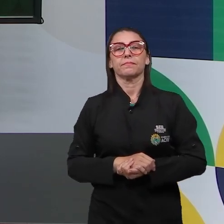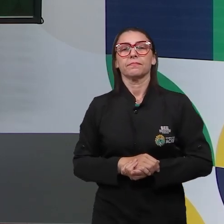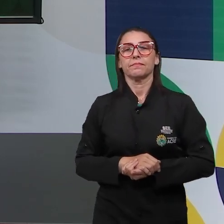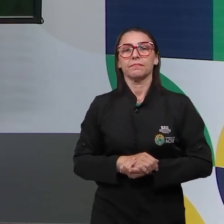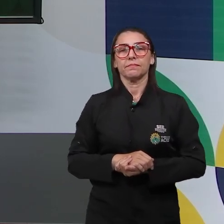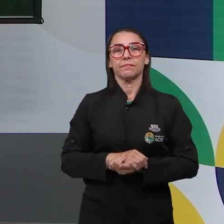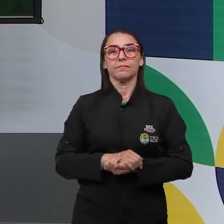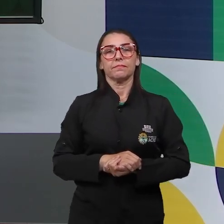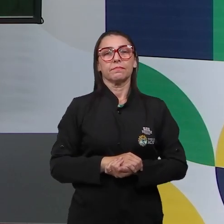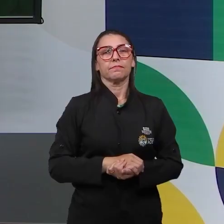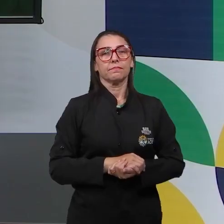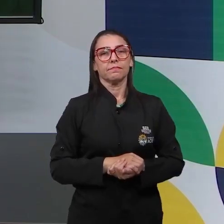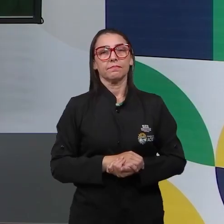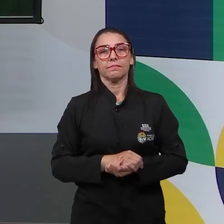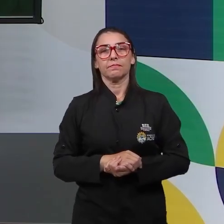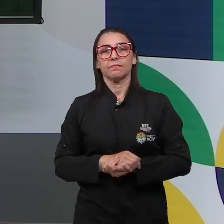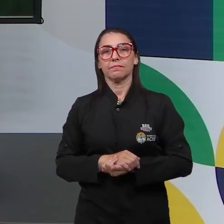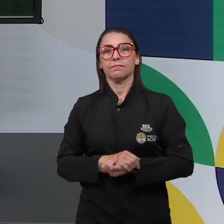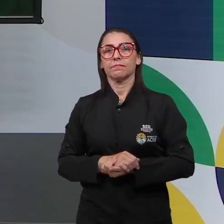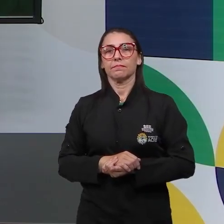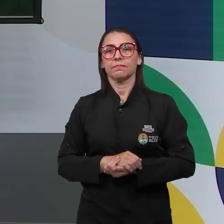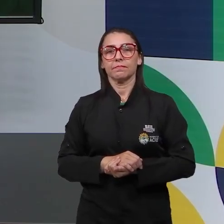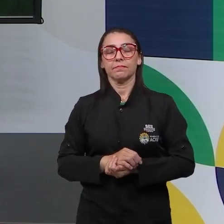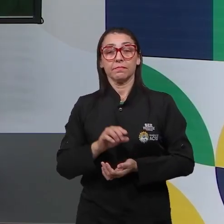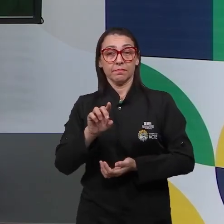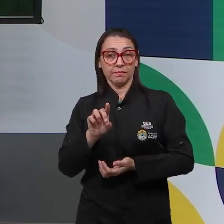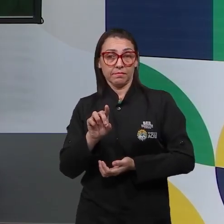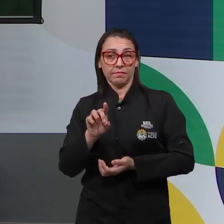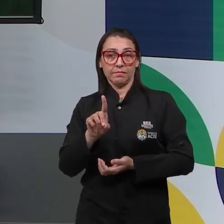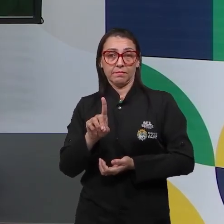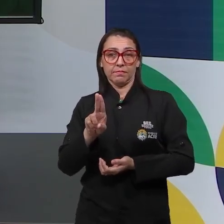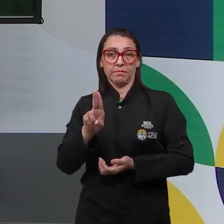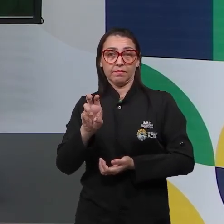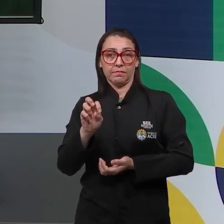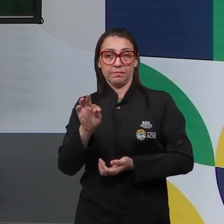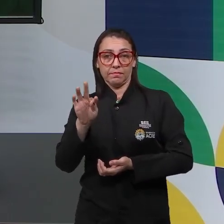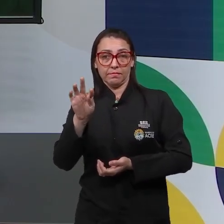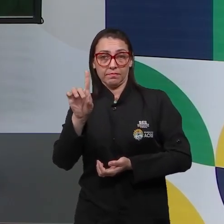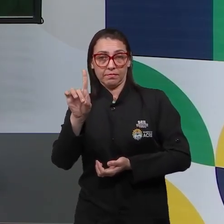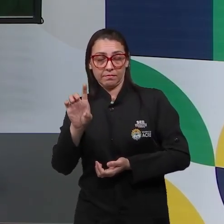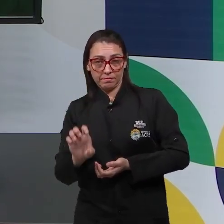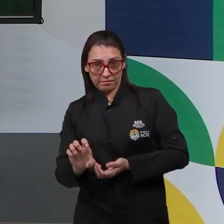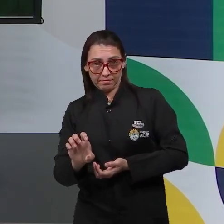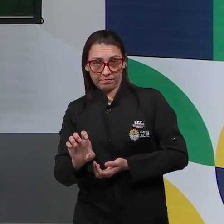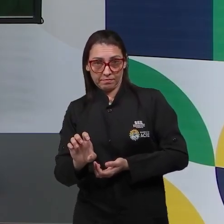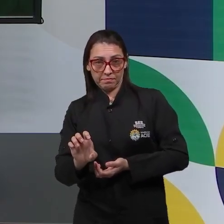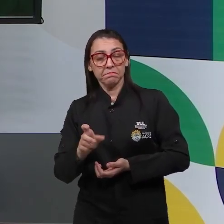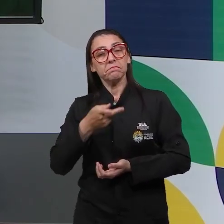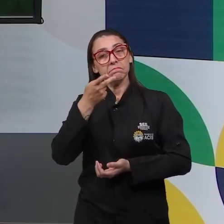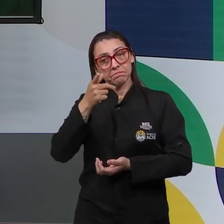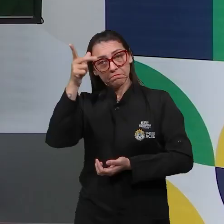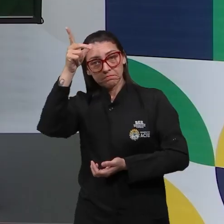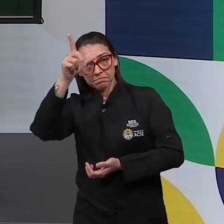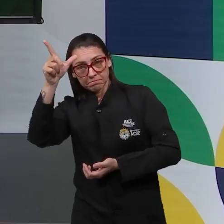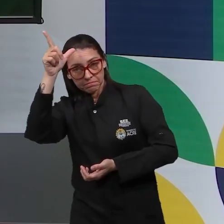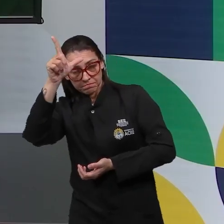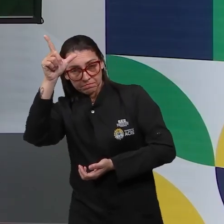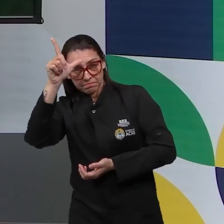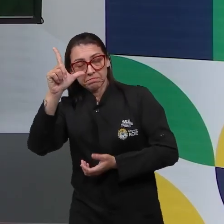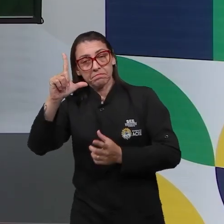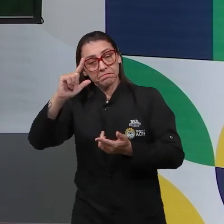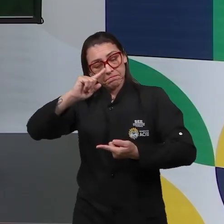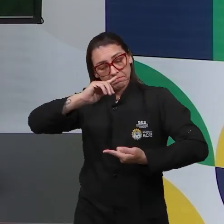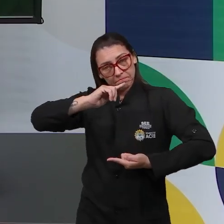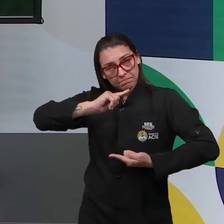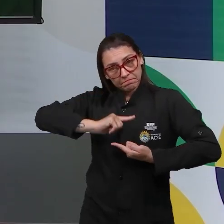explorar a floresta. Então ele é um duende, né, uma espécie de um duende, de um elfo. Ele é uma criatura, um ser, diz a lenda, um espírito